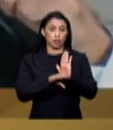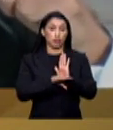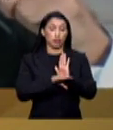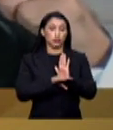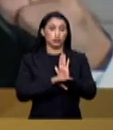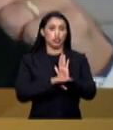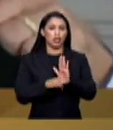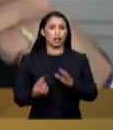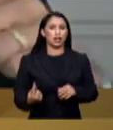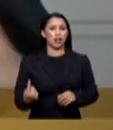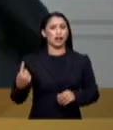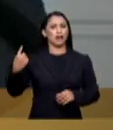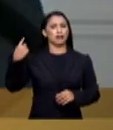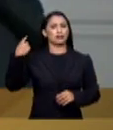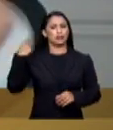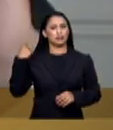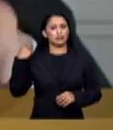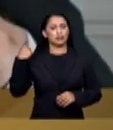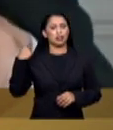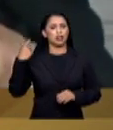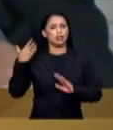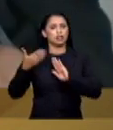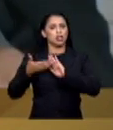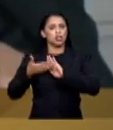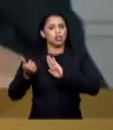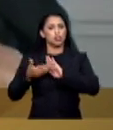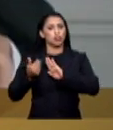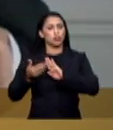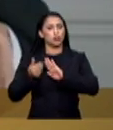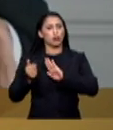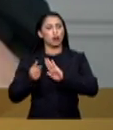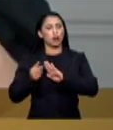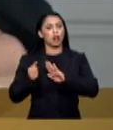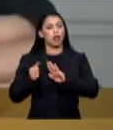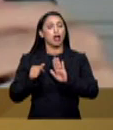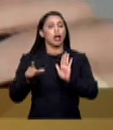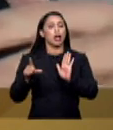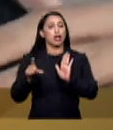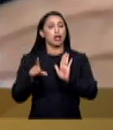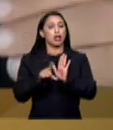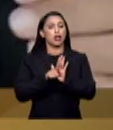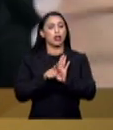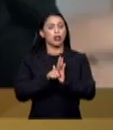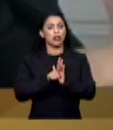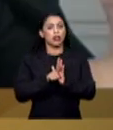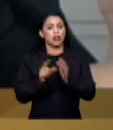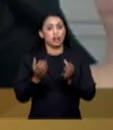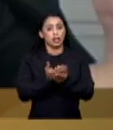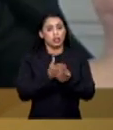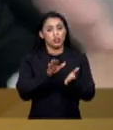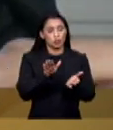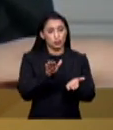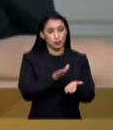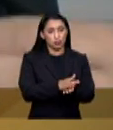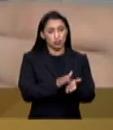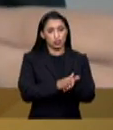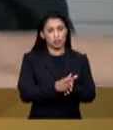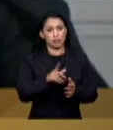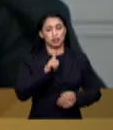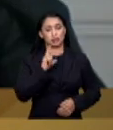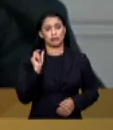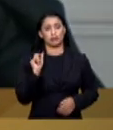da cautelaridade retirar a força da legislação processual e, mais recentemente, firmando o posicionamento que